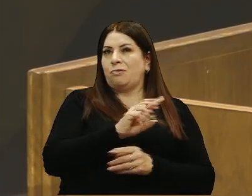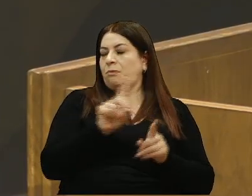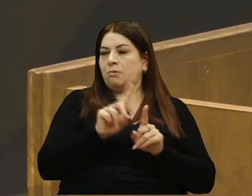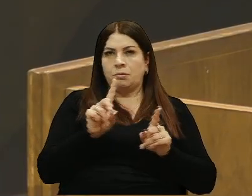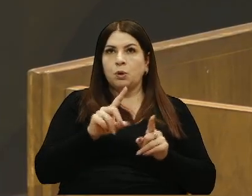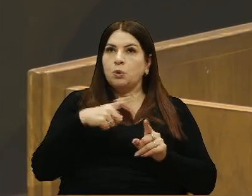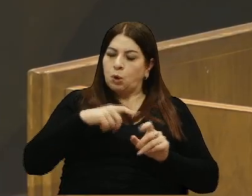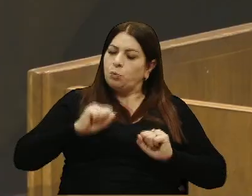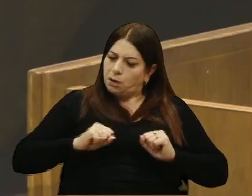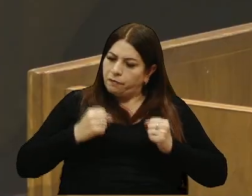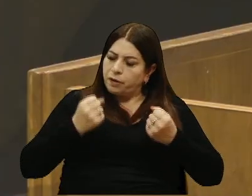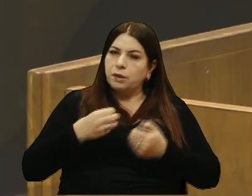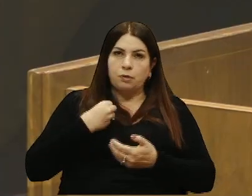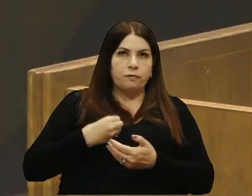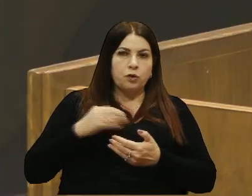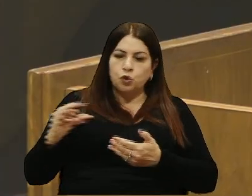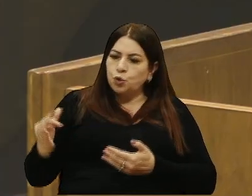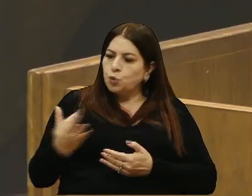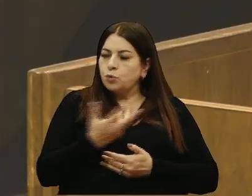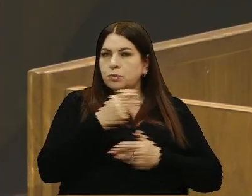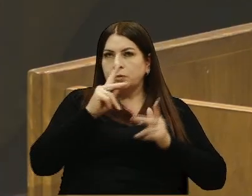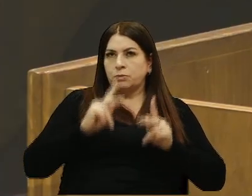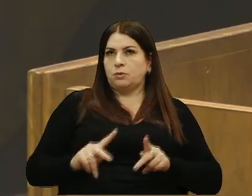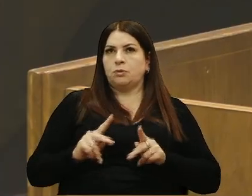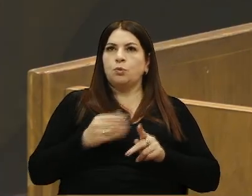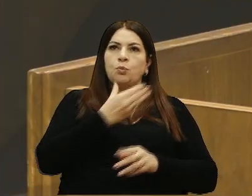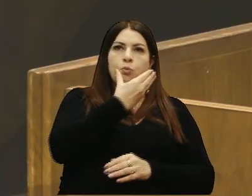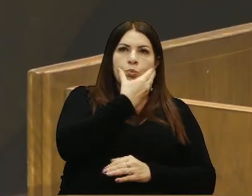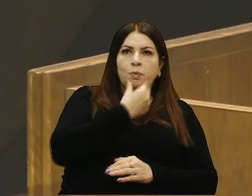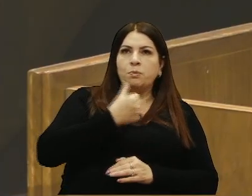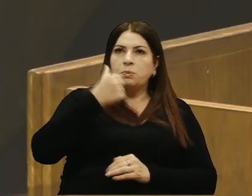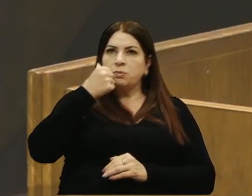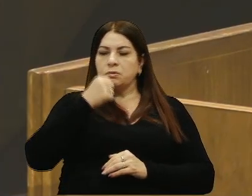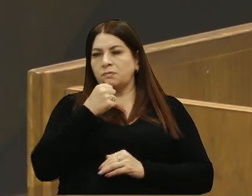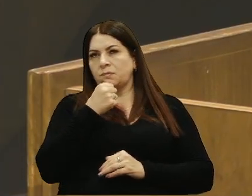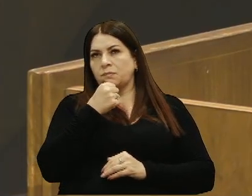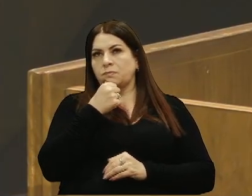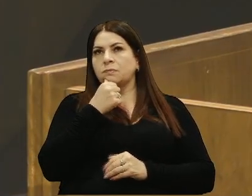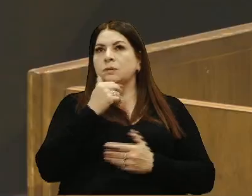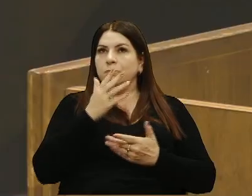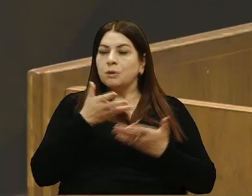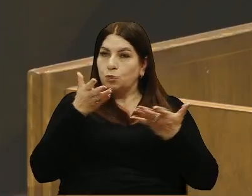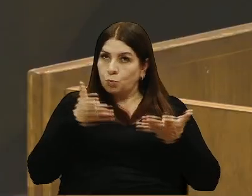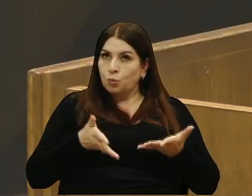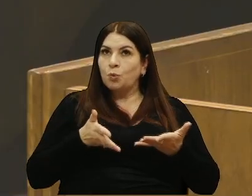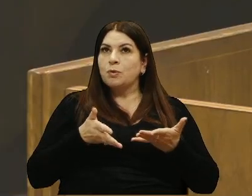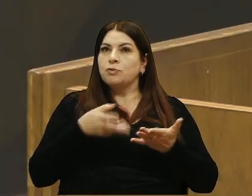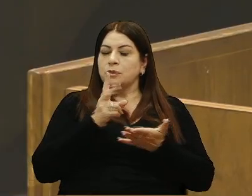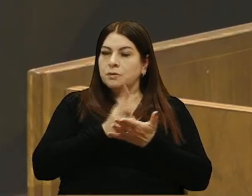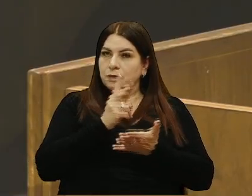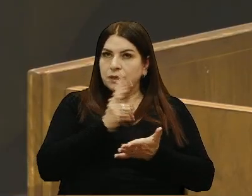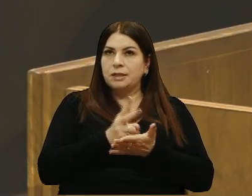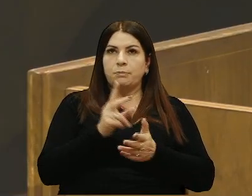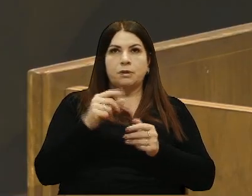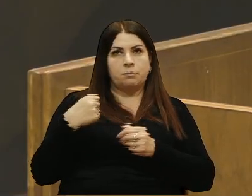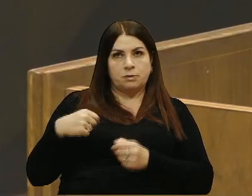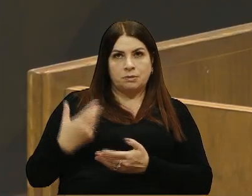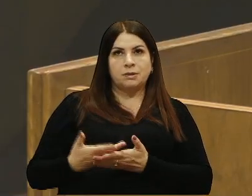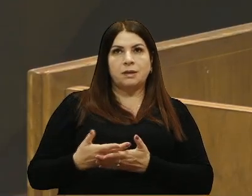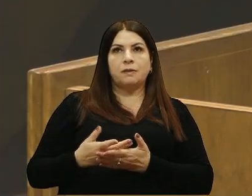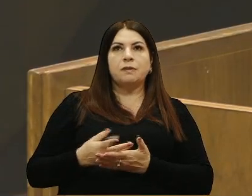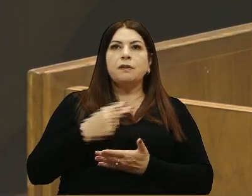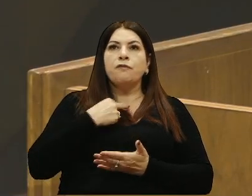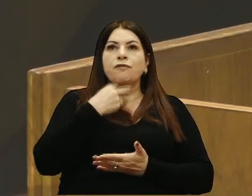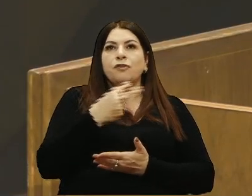Eu defendo a vida de todas as pessoas, sejam homens ou mulheres, mas hoje e sempre que for necessário, darei